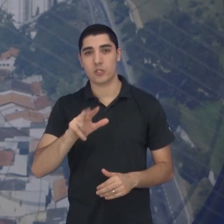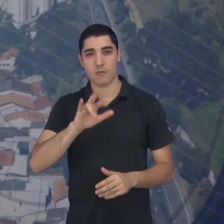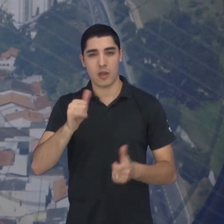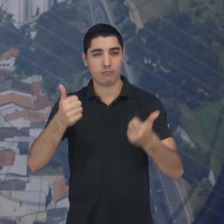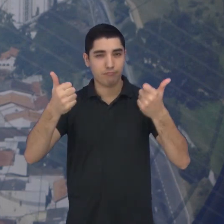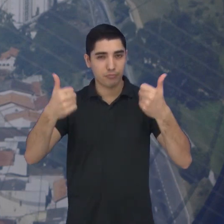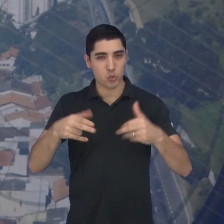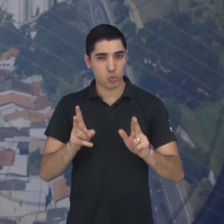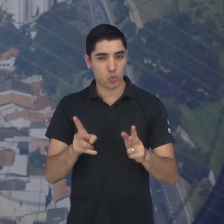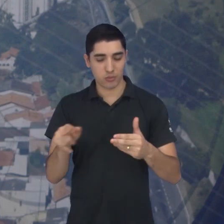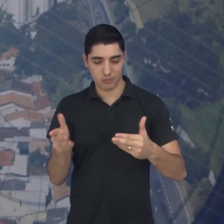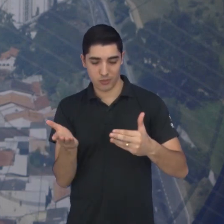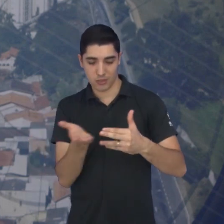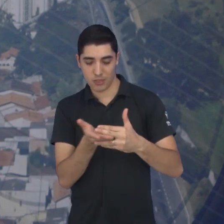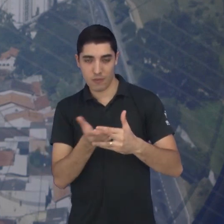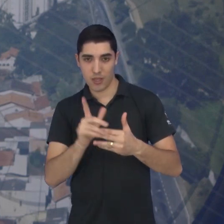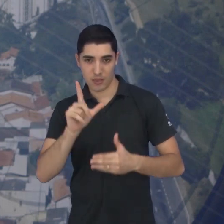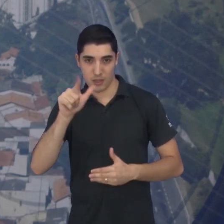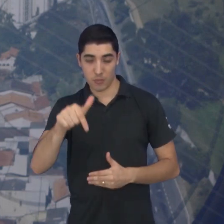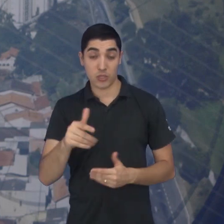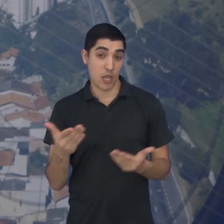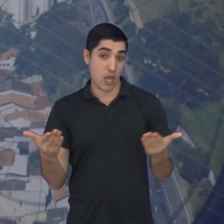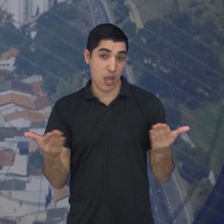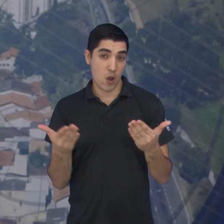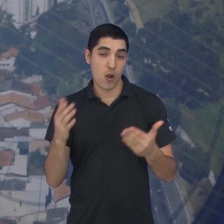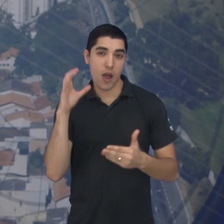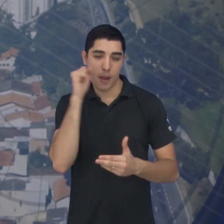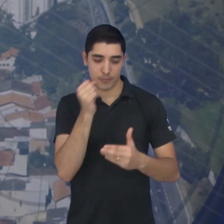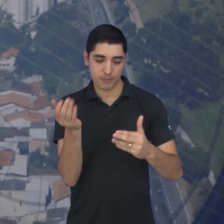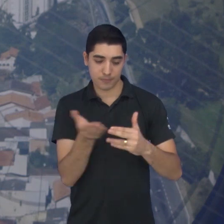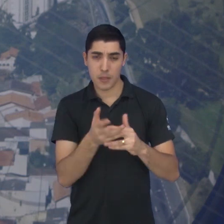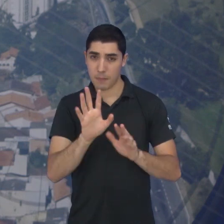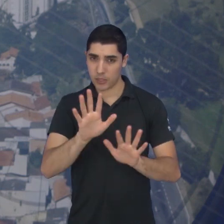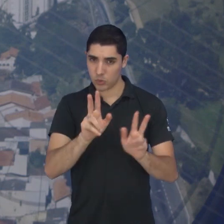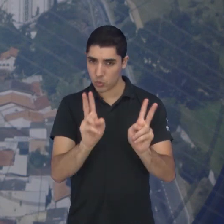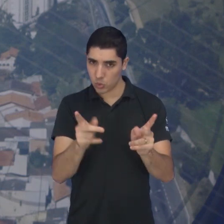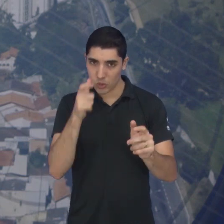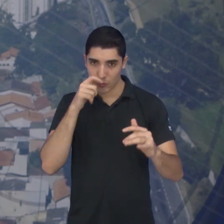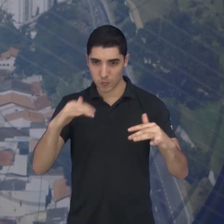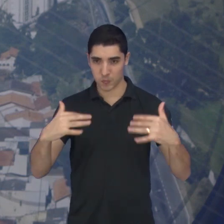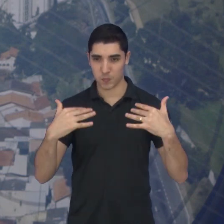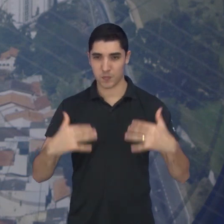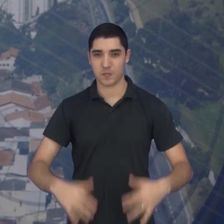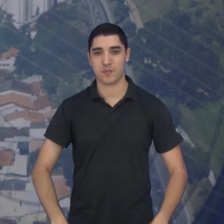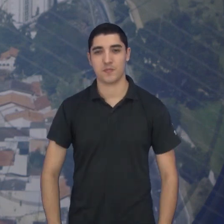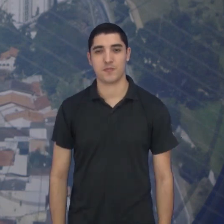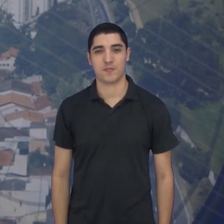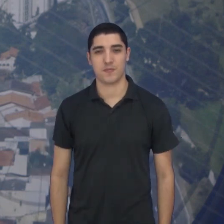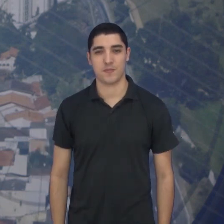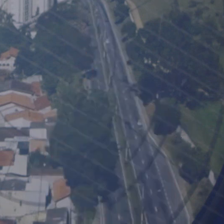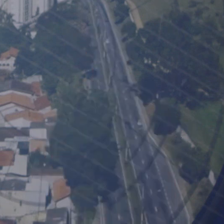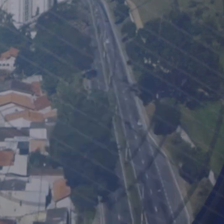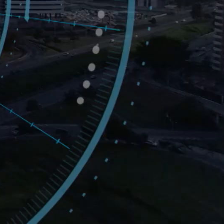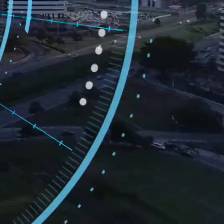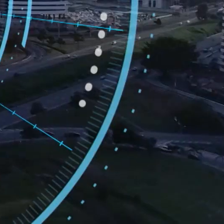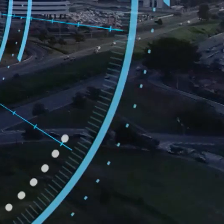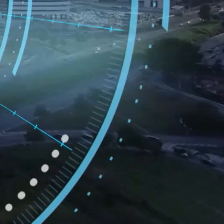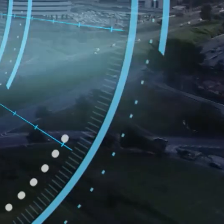no próximo bloco. Agora a gente vai para um break, mas fiquem com a gente porque é rapidinho. Voltamos já já.